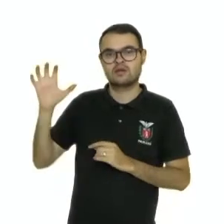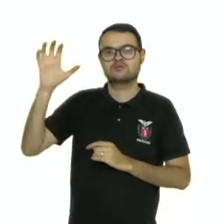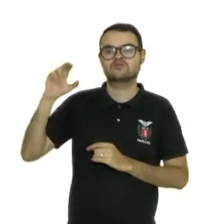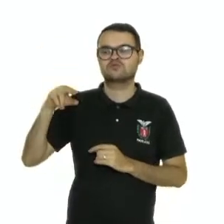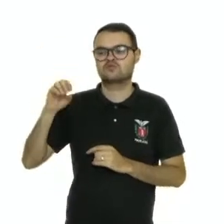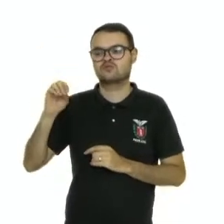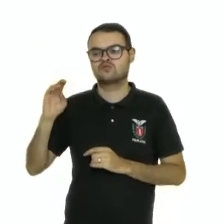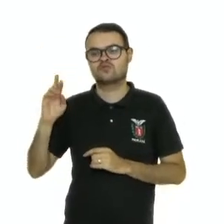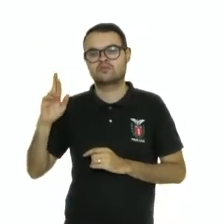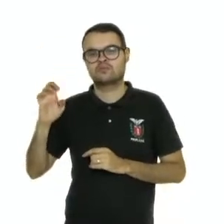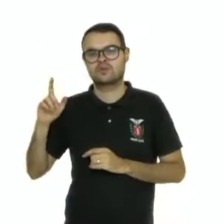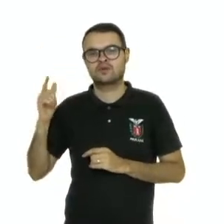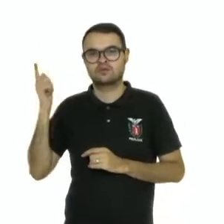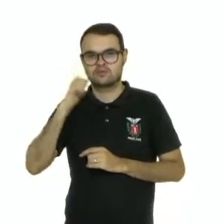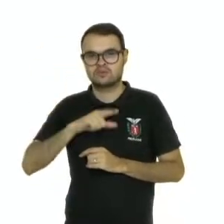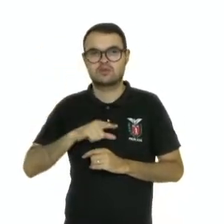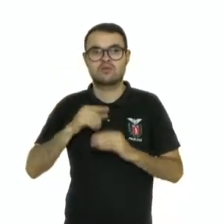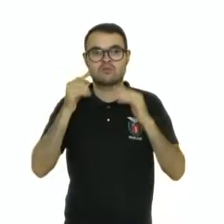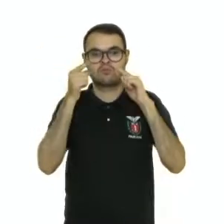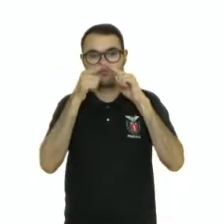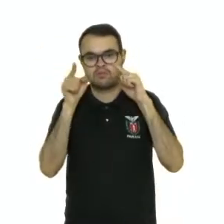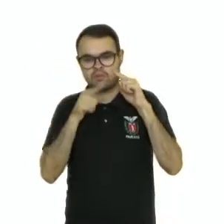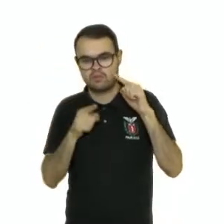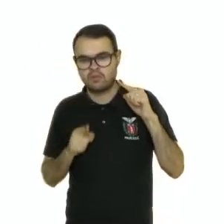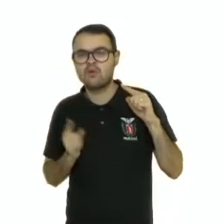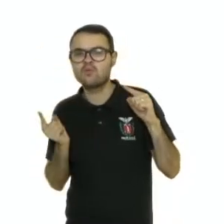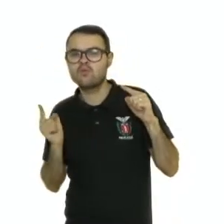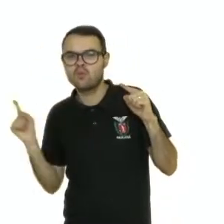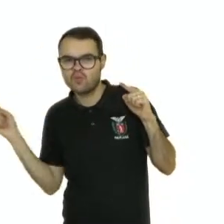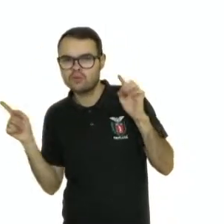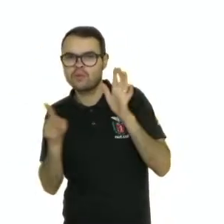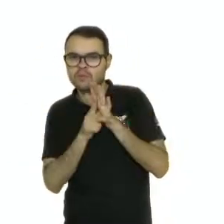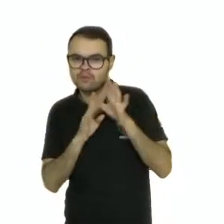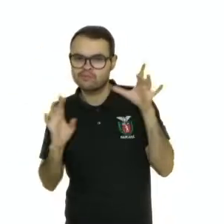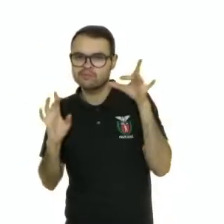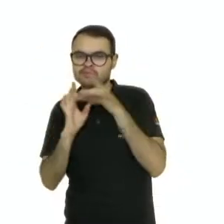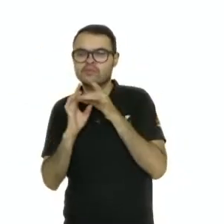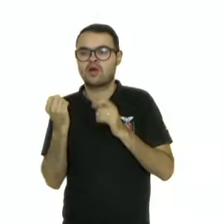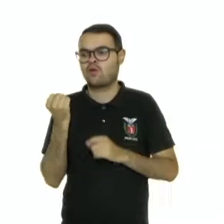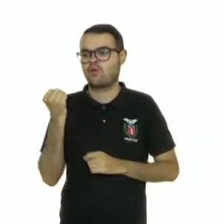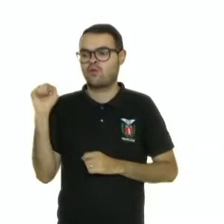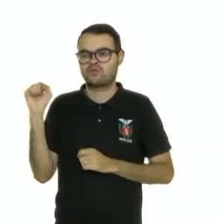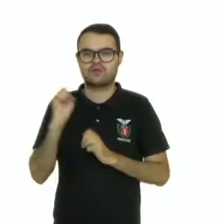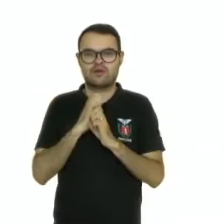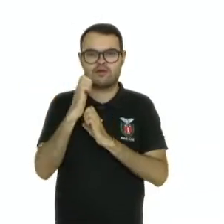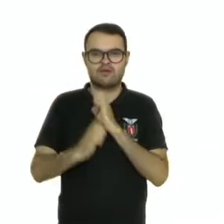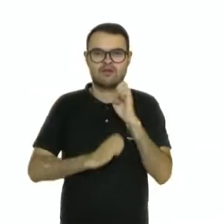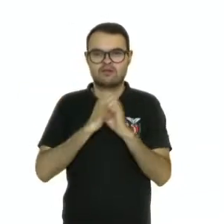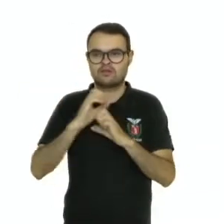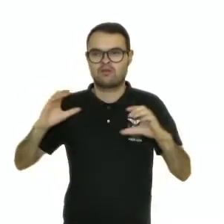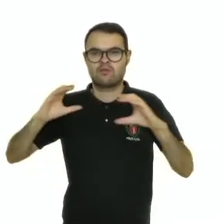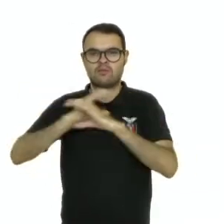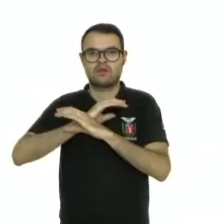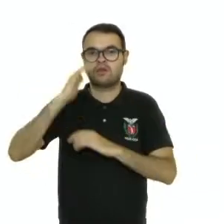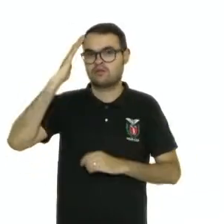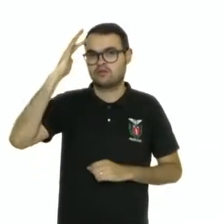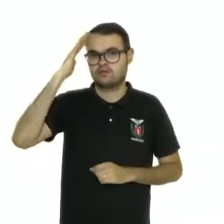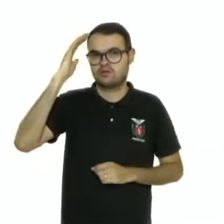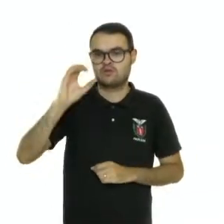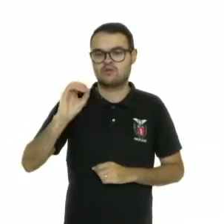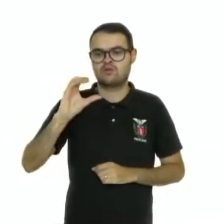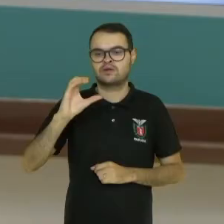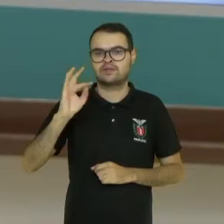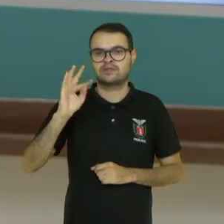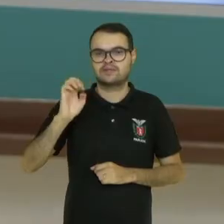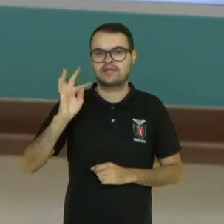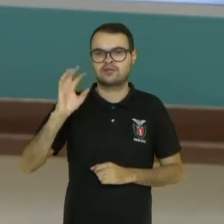preencher seu último nível energético ou a camada de valência com 8 elétrons, e a isso a gente chama de teoria do octeto. Então